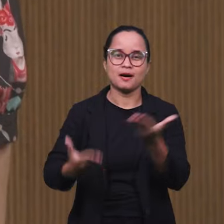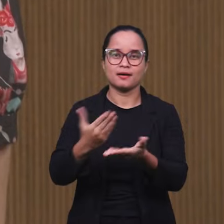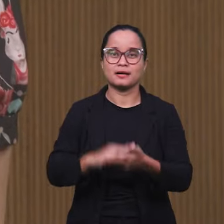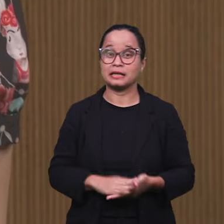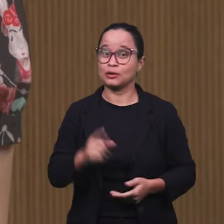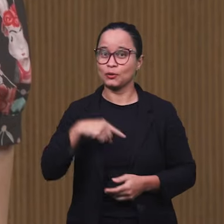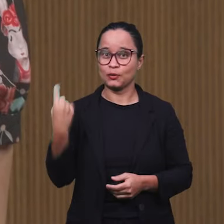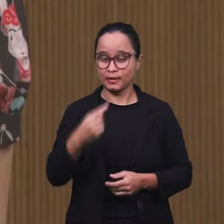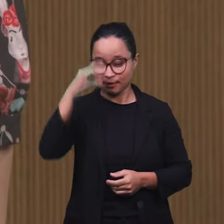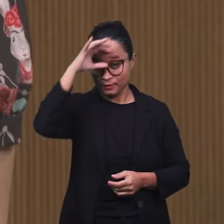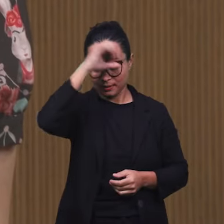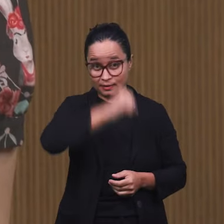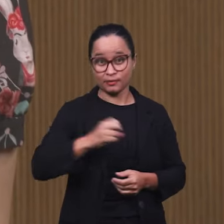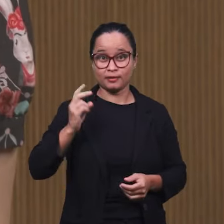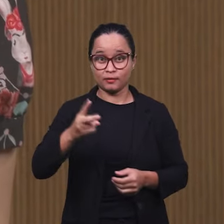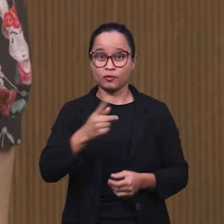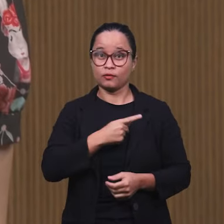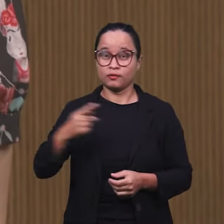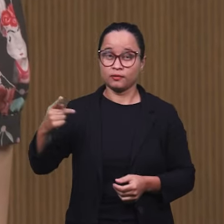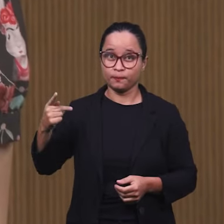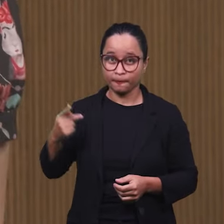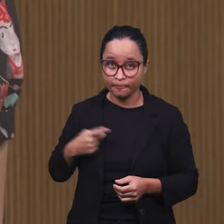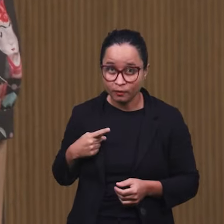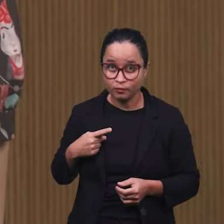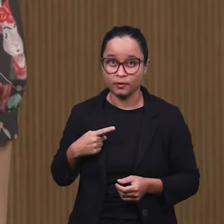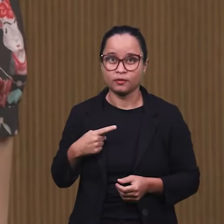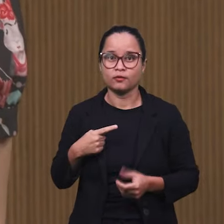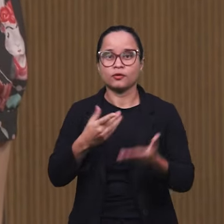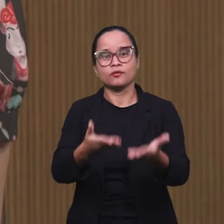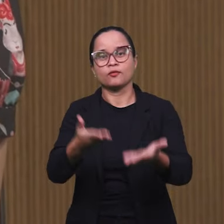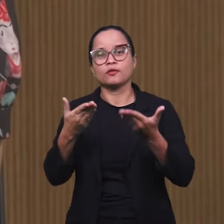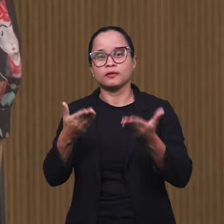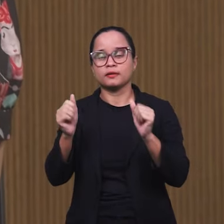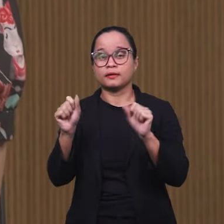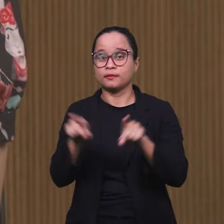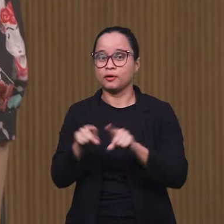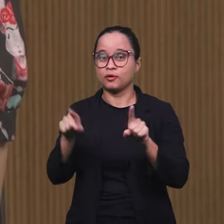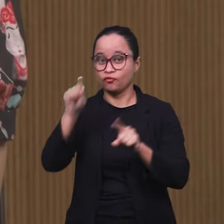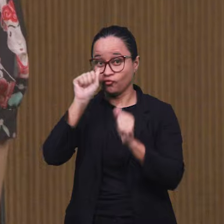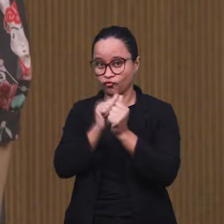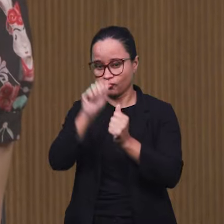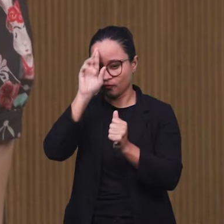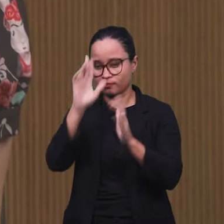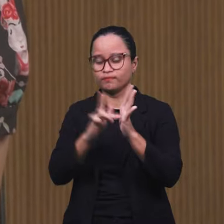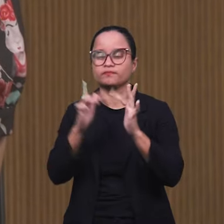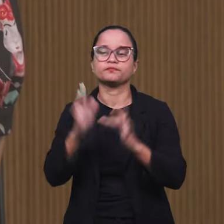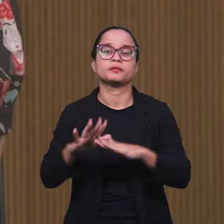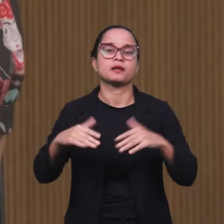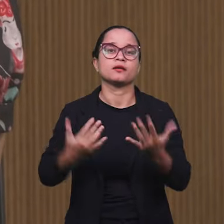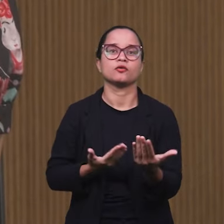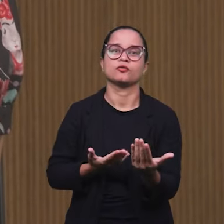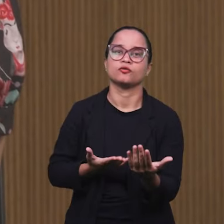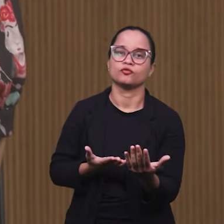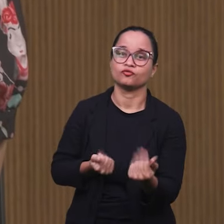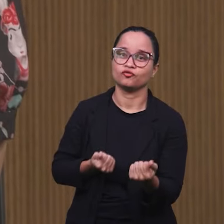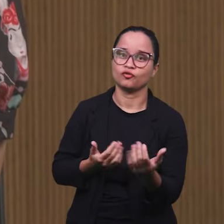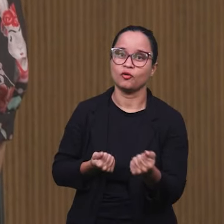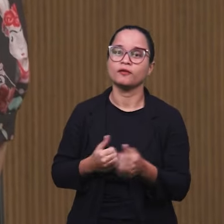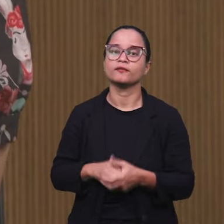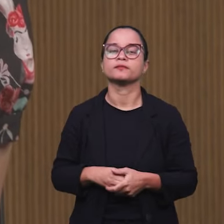programa. Nós aprendemos tanto aqui, né, com os pastores convidados, com o Senhor Jesus. E os